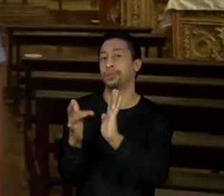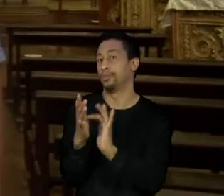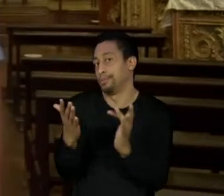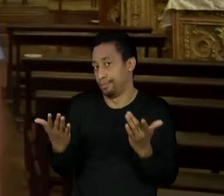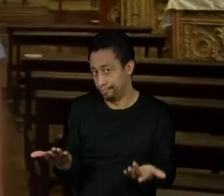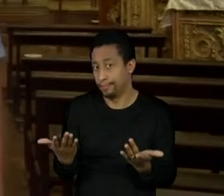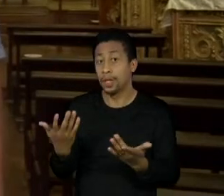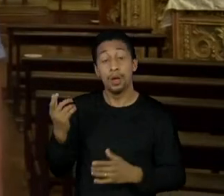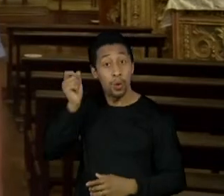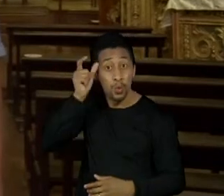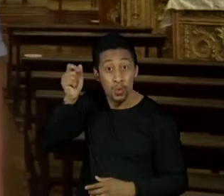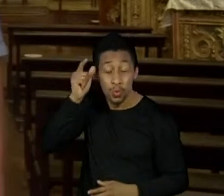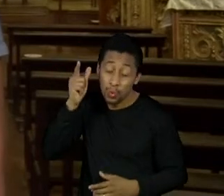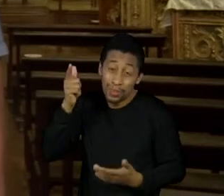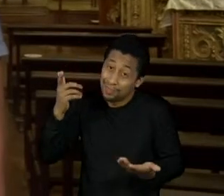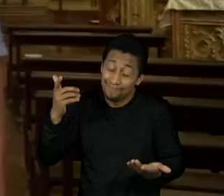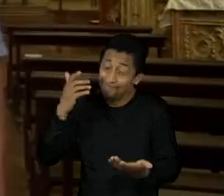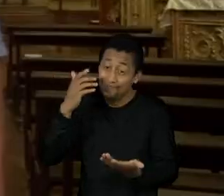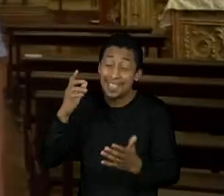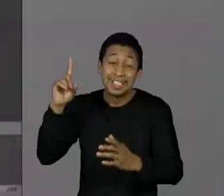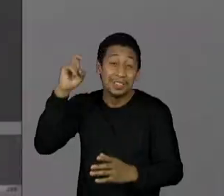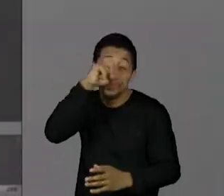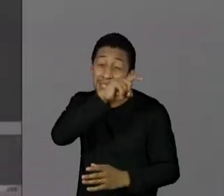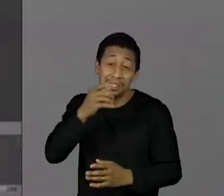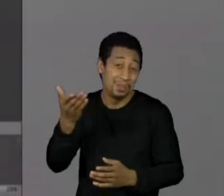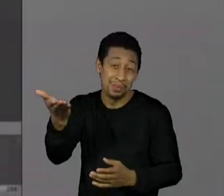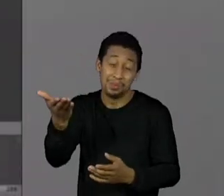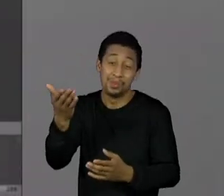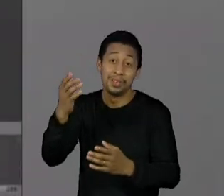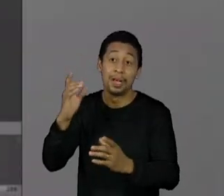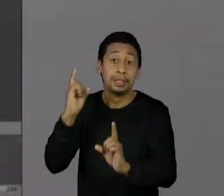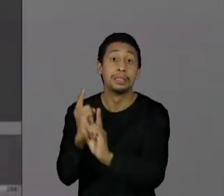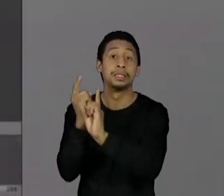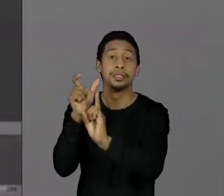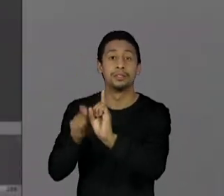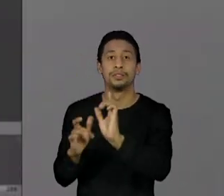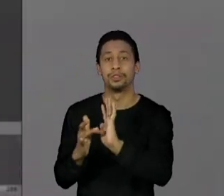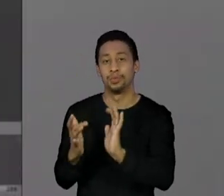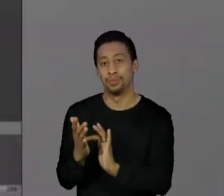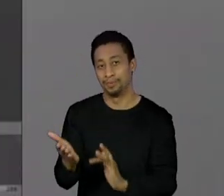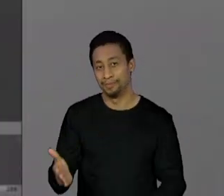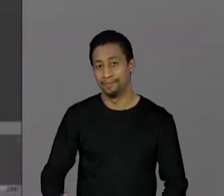culturalmente, religiosamente impossível, né, para os cristãos.